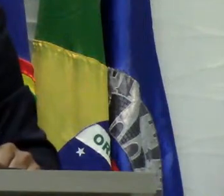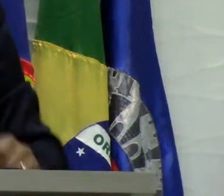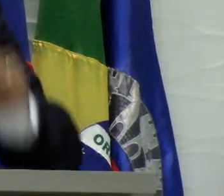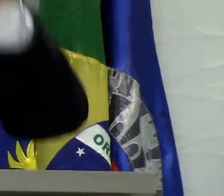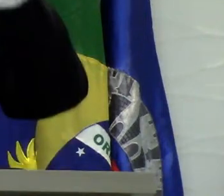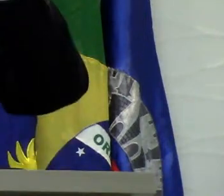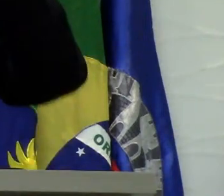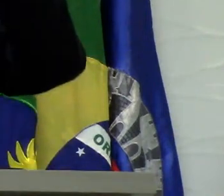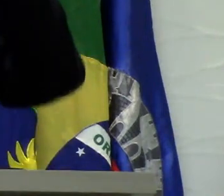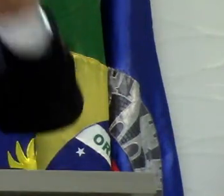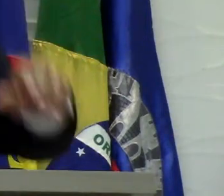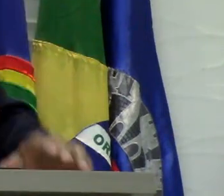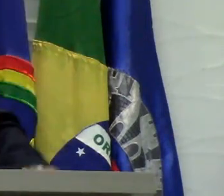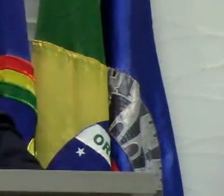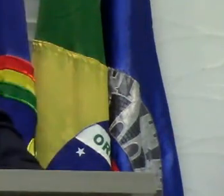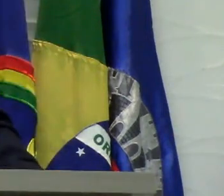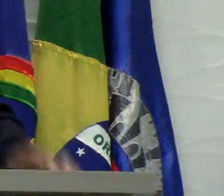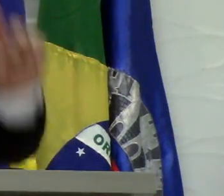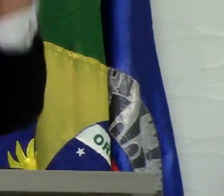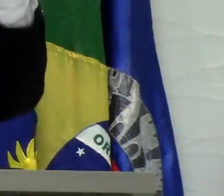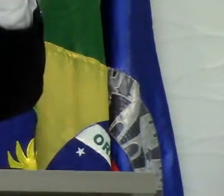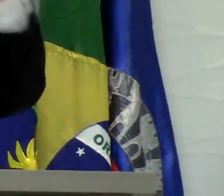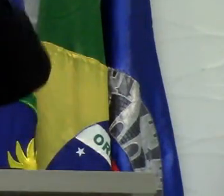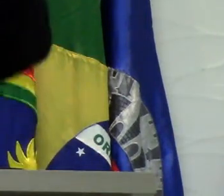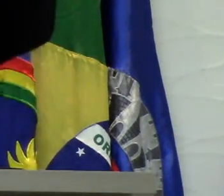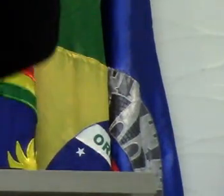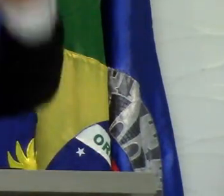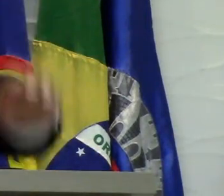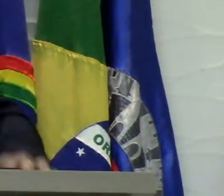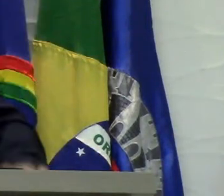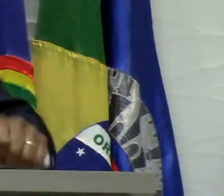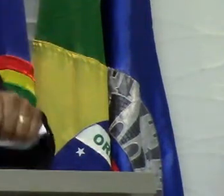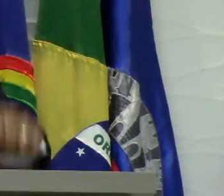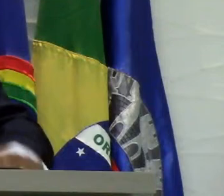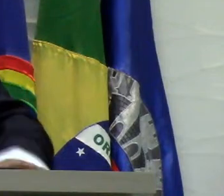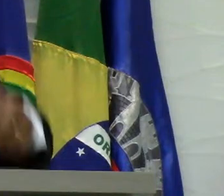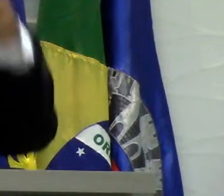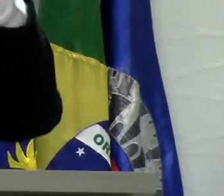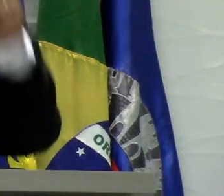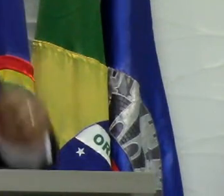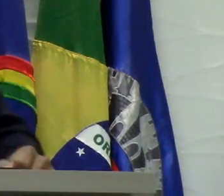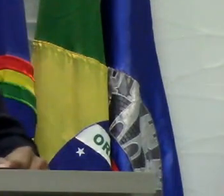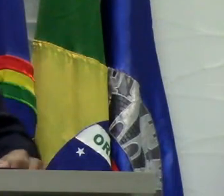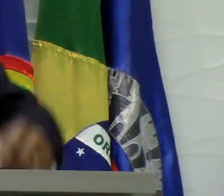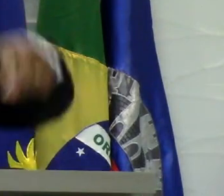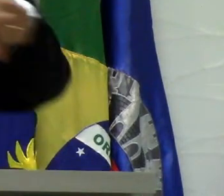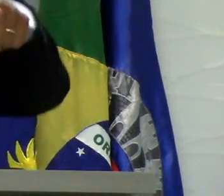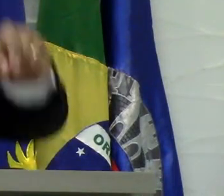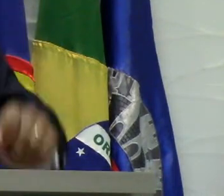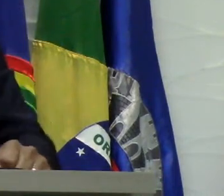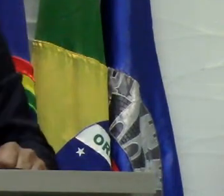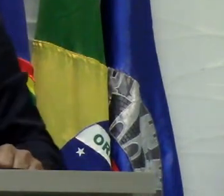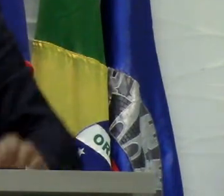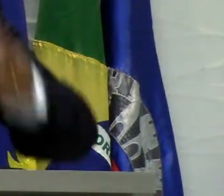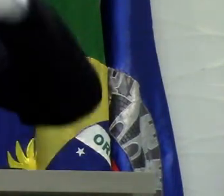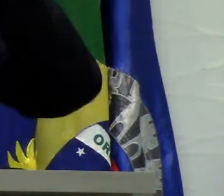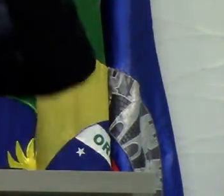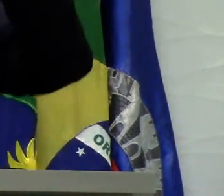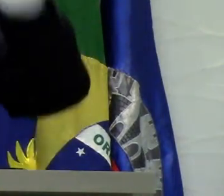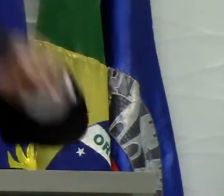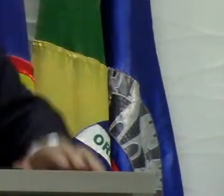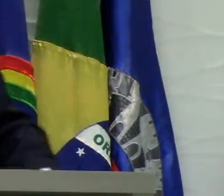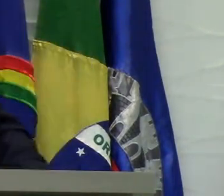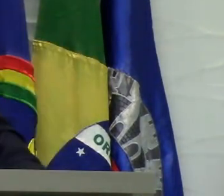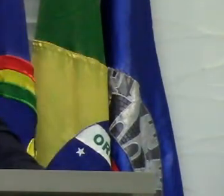diz brinca comigo eu digo direto cachaço eu não pago agora me preciso da hora da saúde e esse Vereador saí